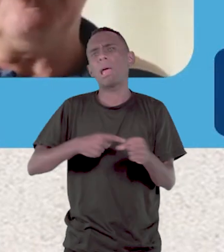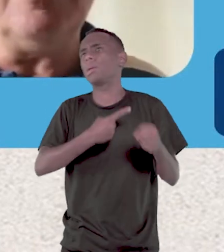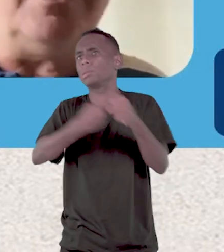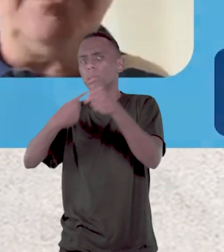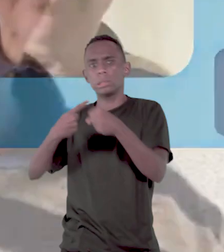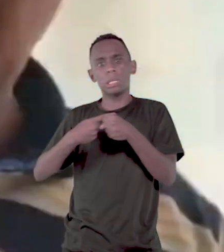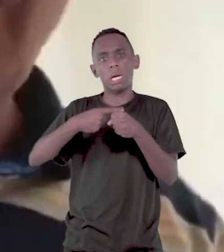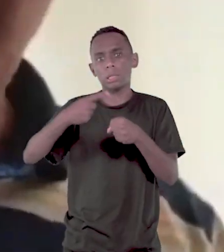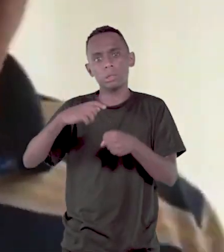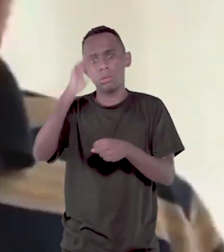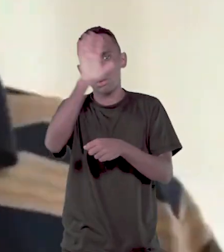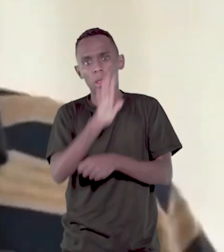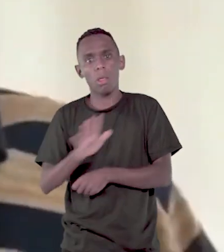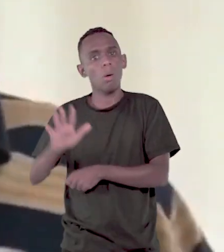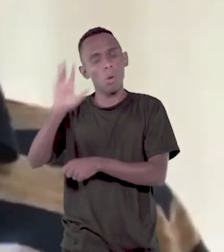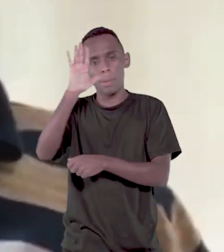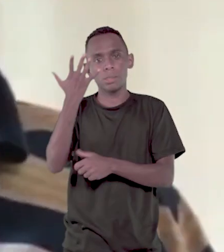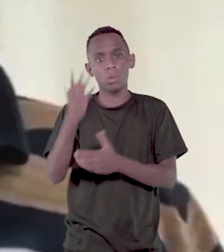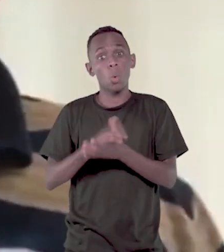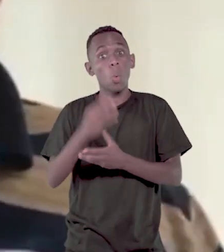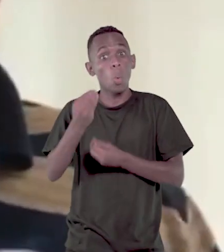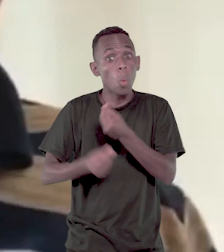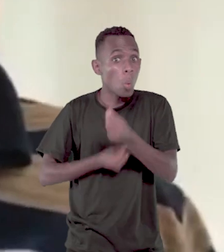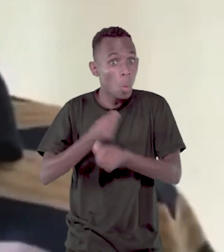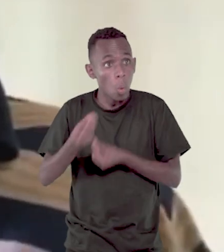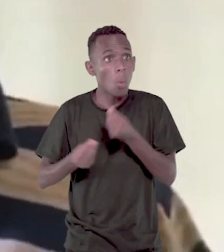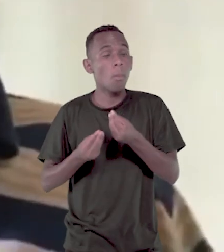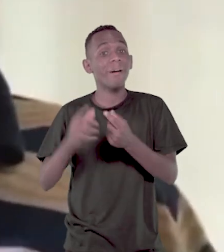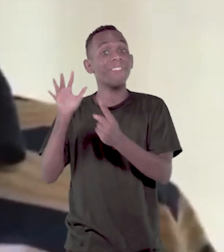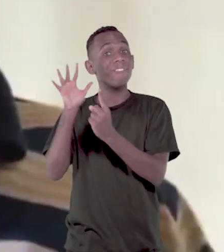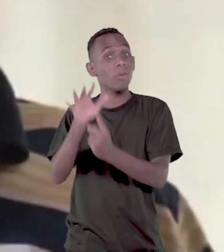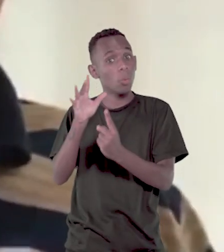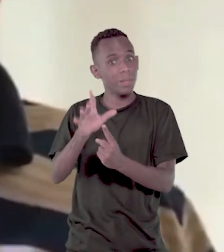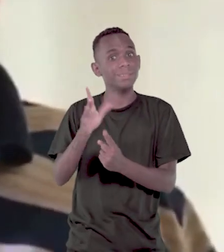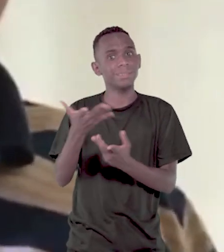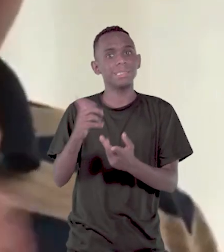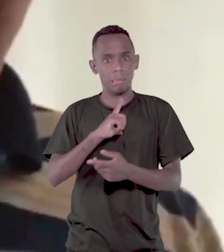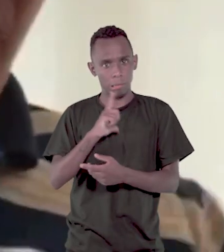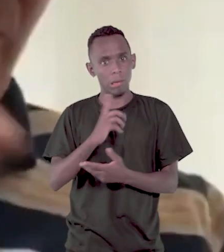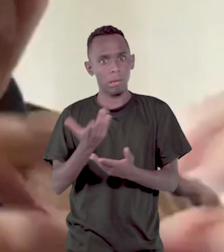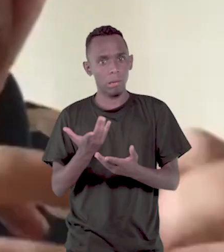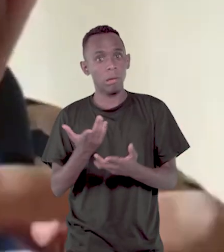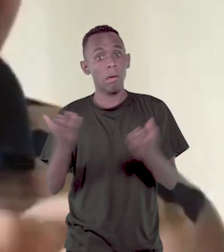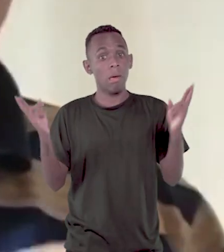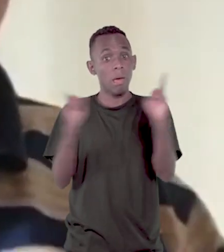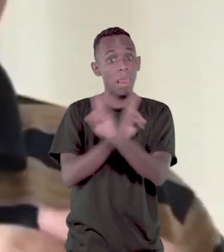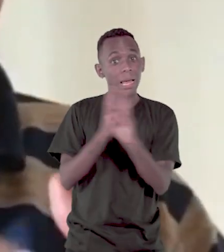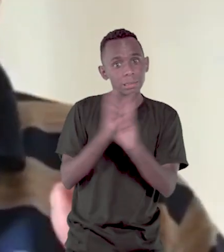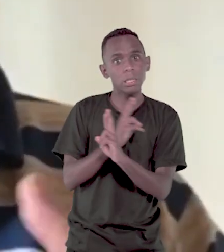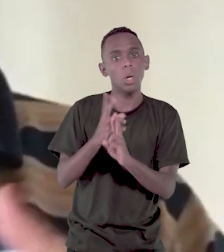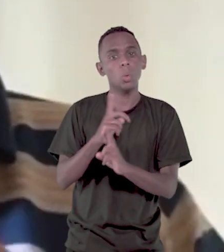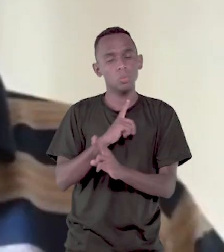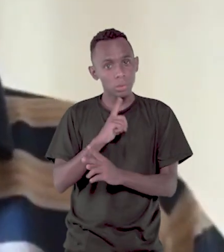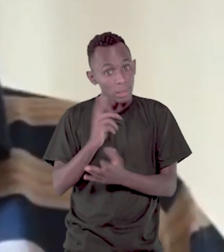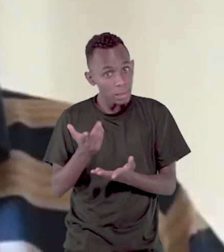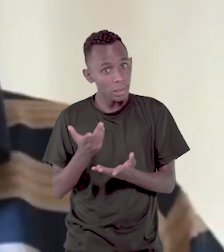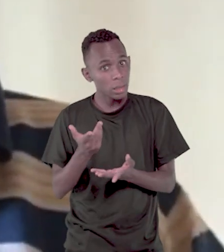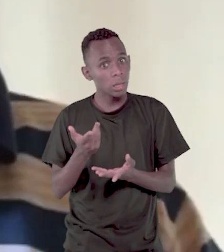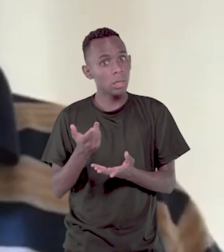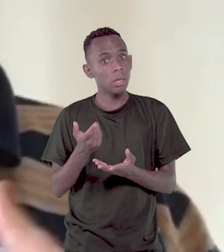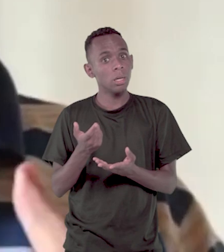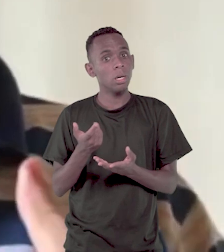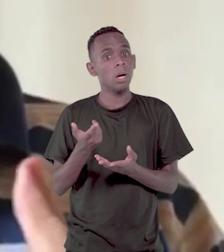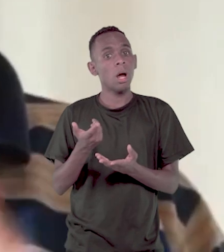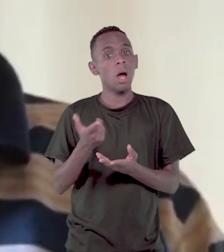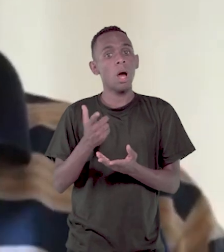Belo Horizonte, no Nordeste, no Sul. Quer dizer, como que há uma relação estreita